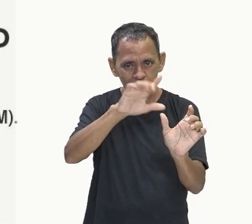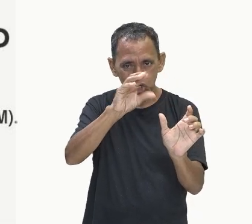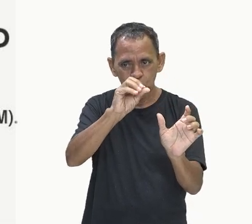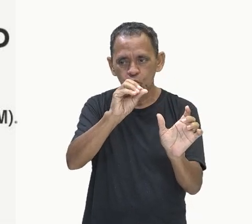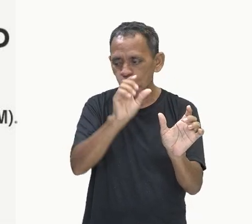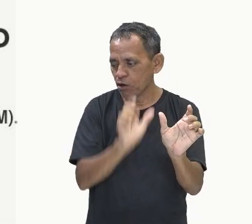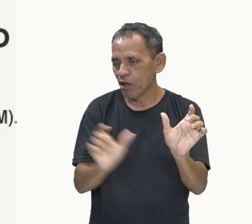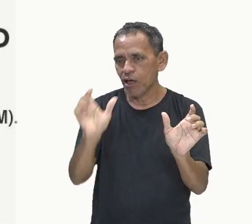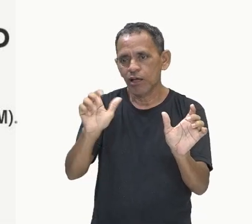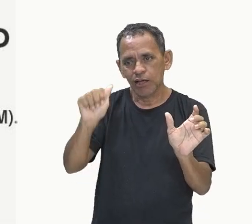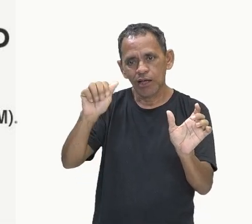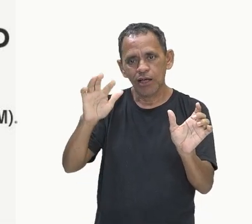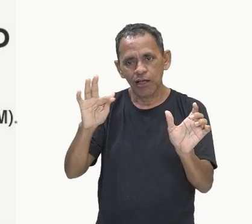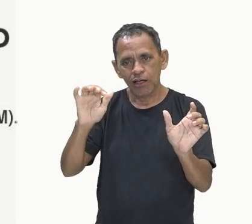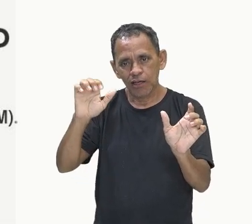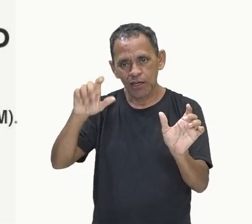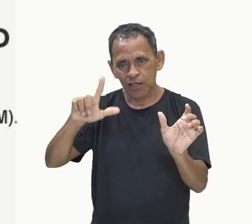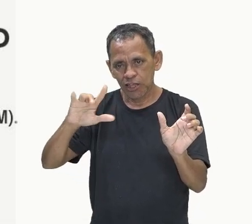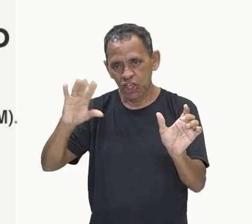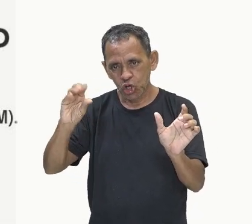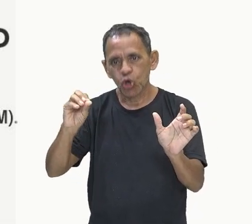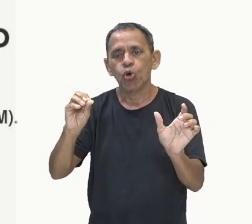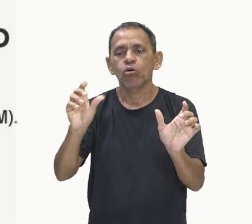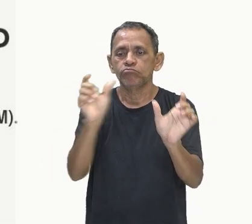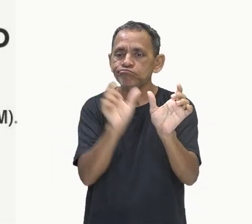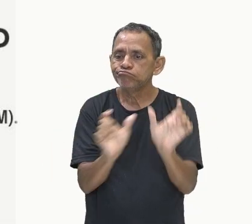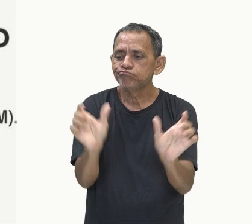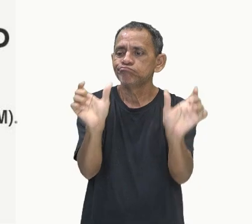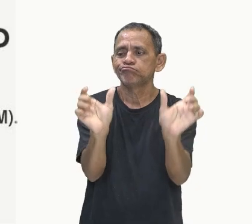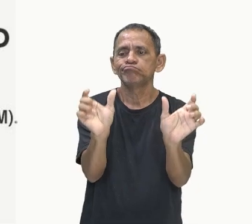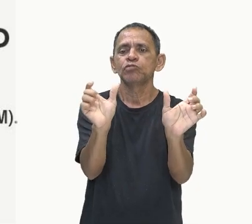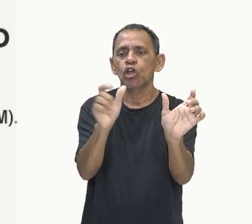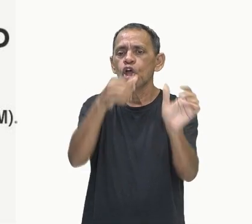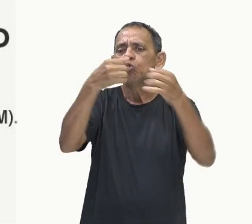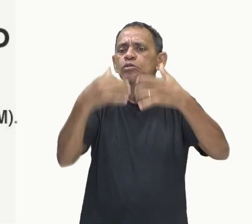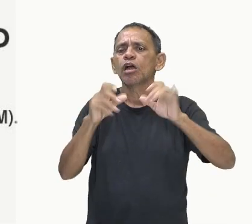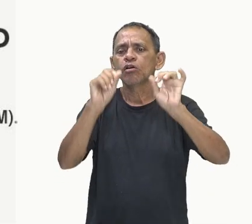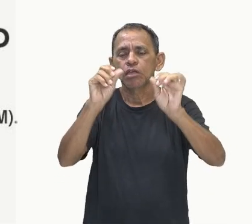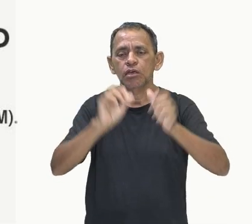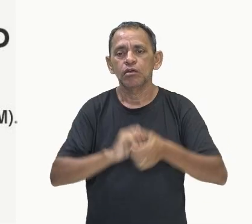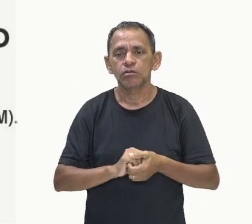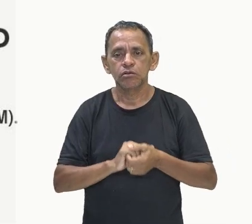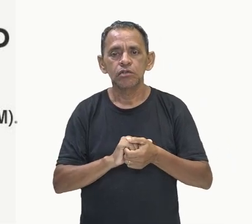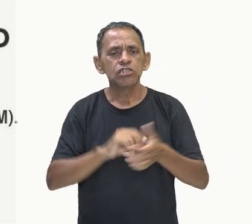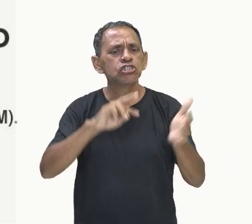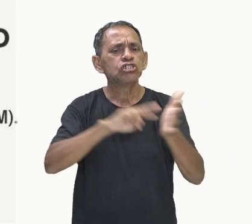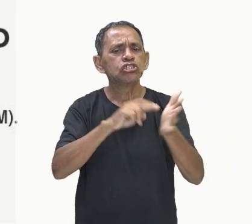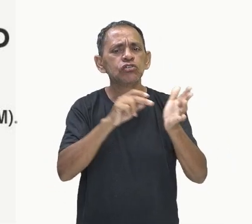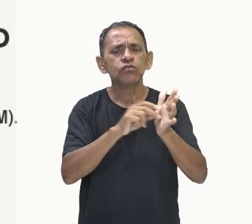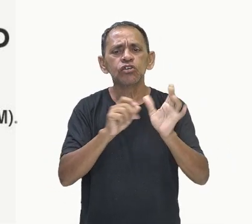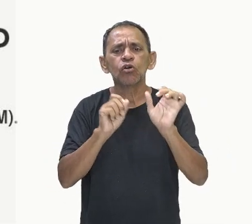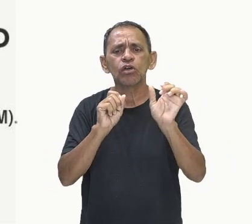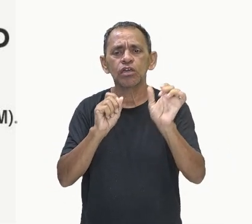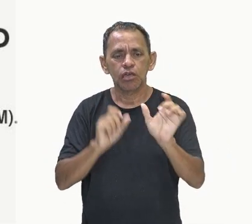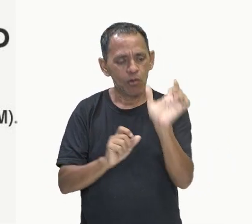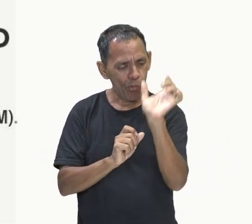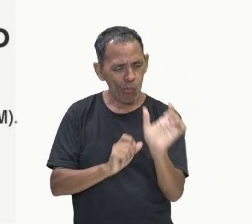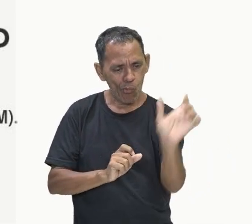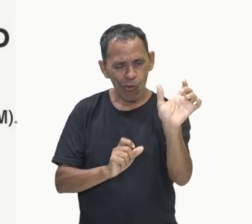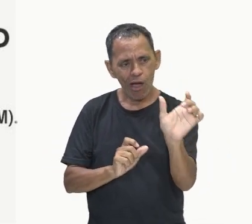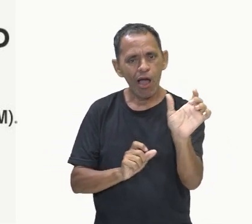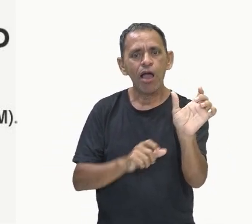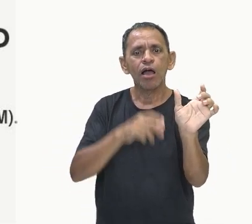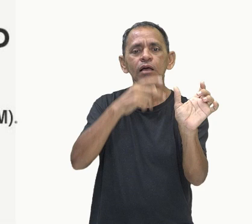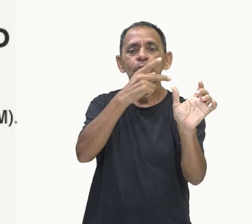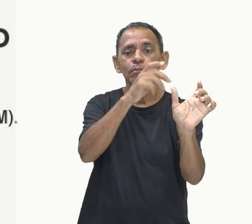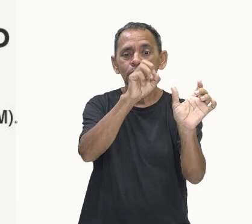respectivamente, são aquelas onde há. E aí eu tenho que explicar para você o que é periélio e o que é afélio